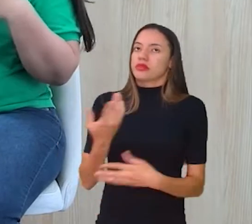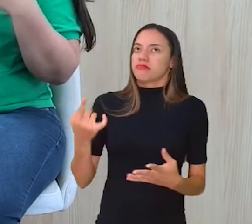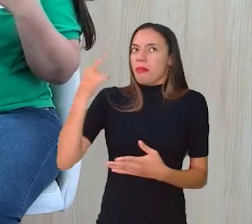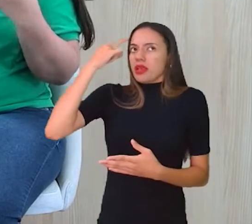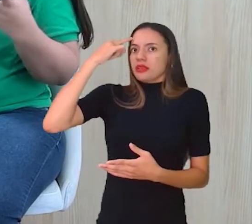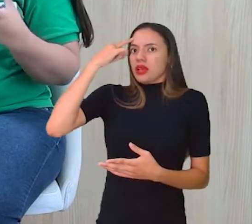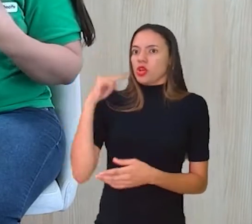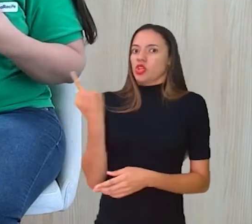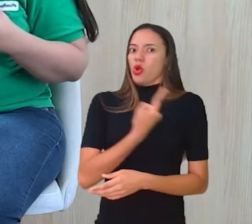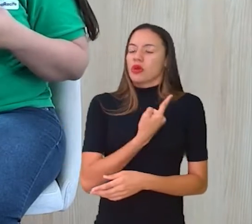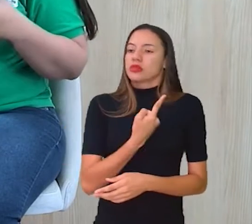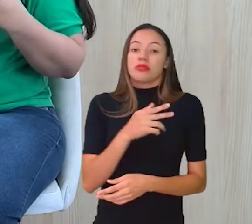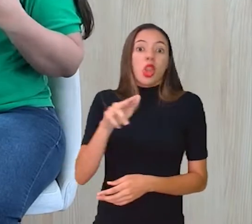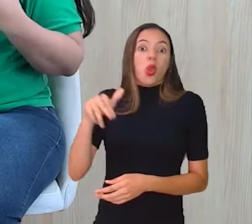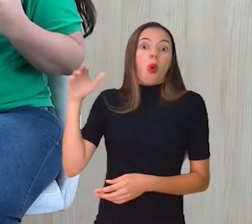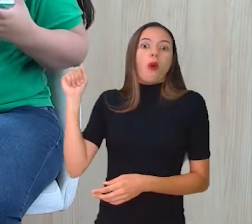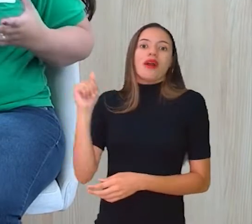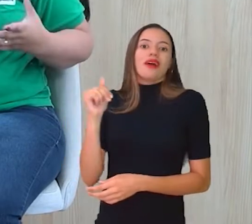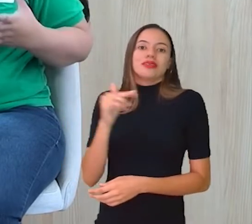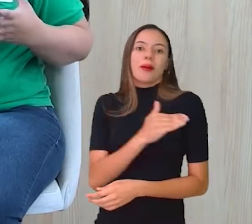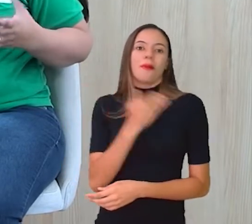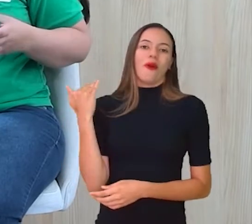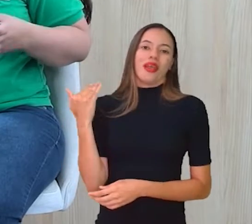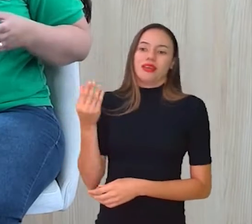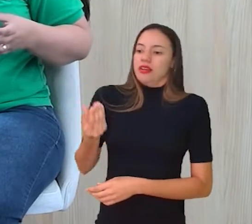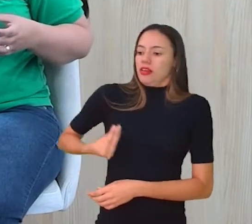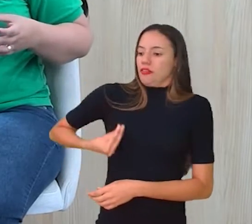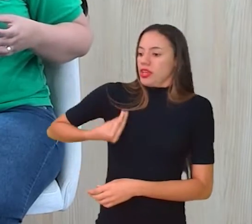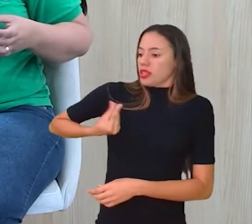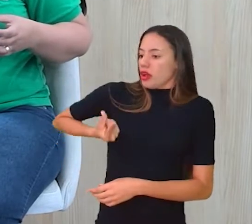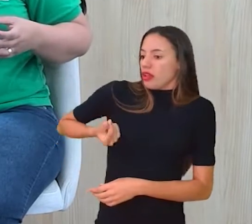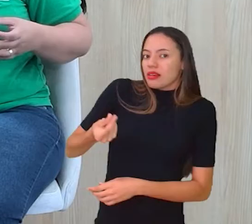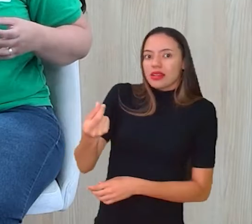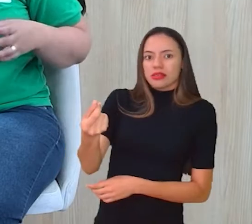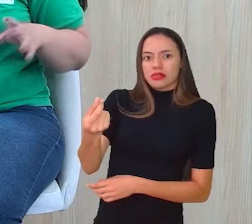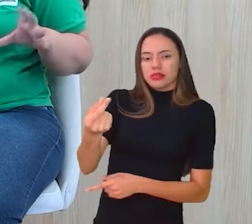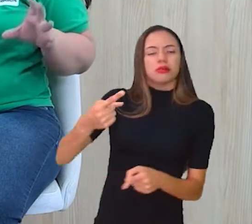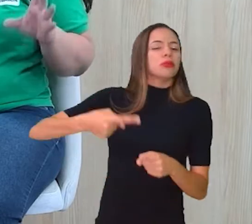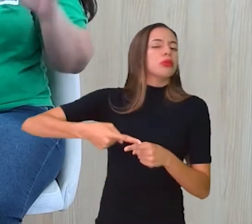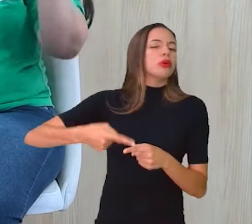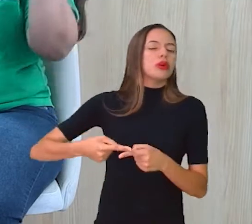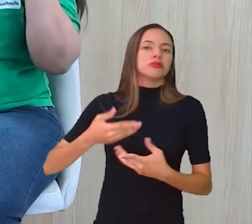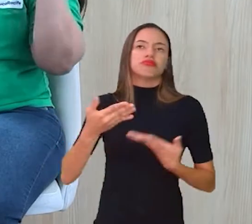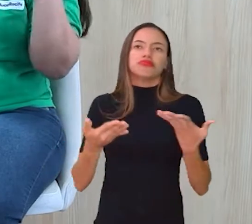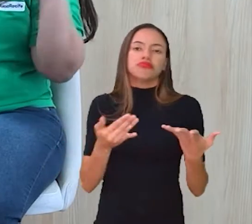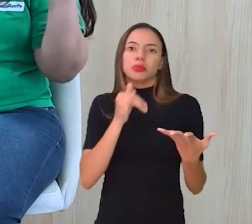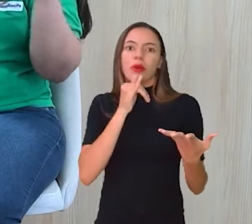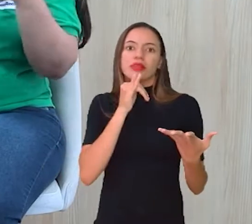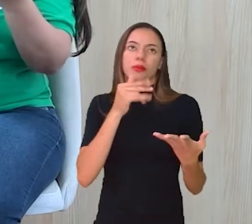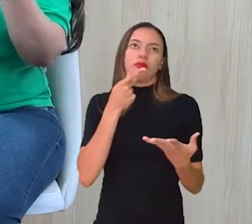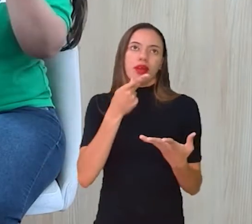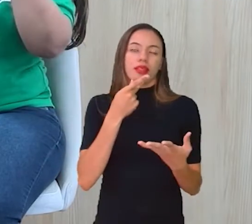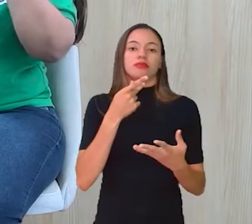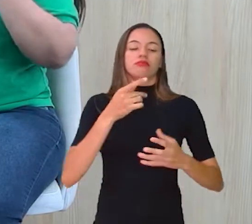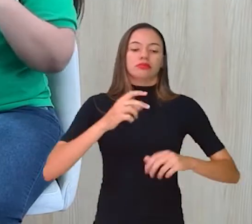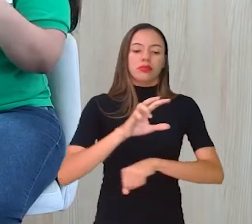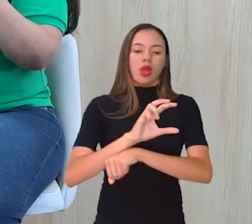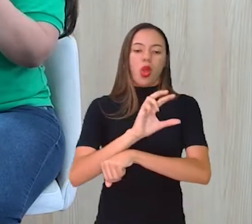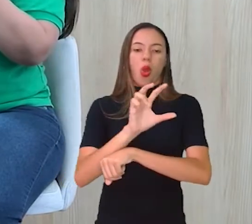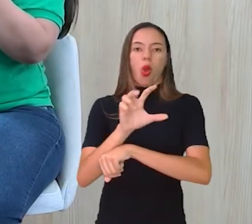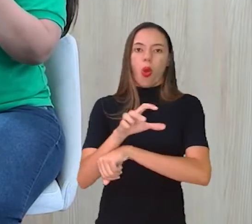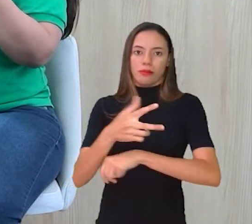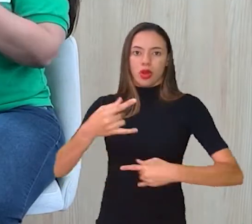Porque a tecnologia vai chegar a tal ponto que, será que um robô, estou chamando assim, mas será